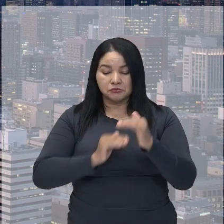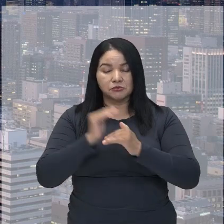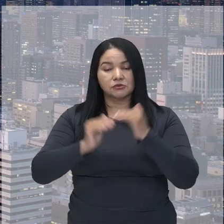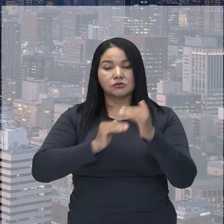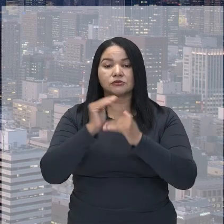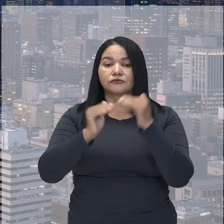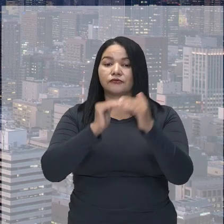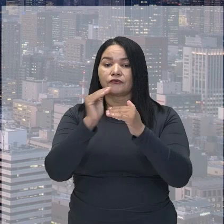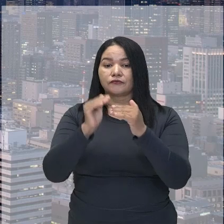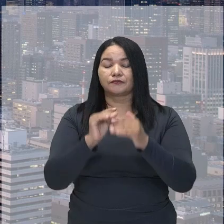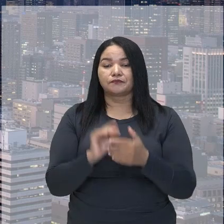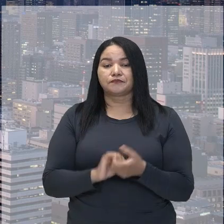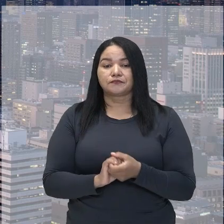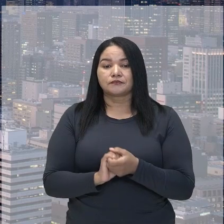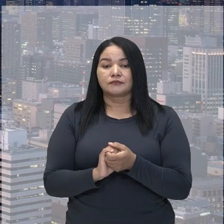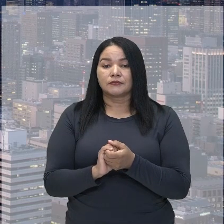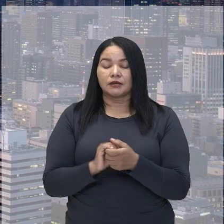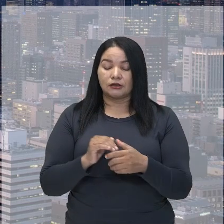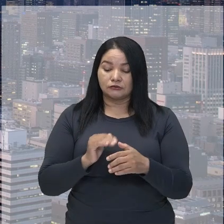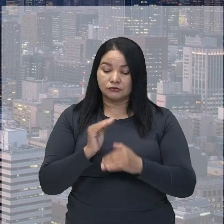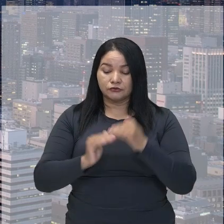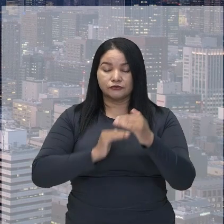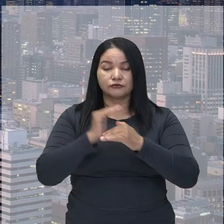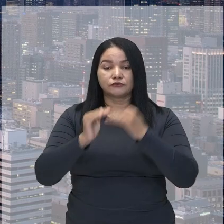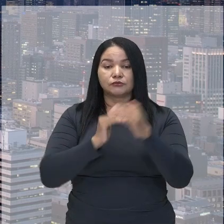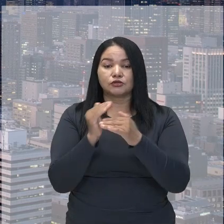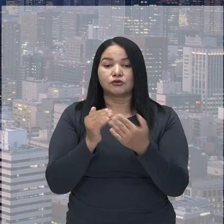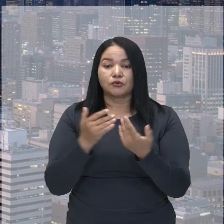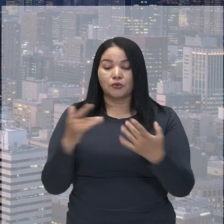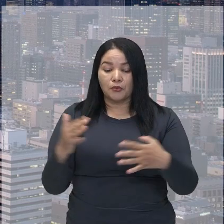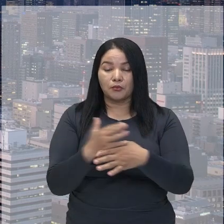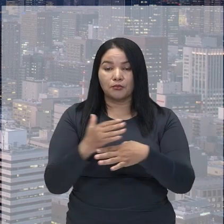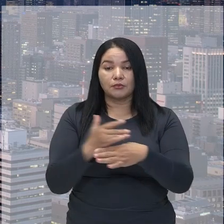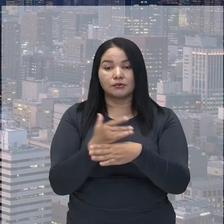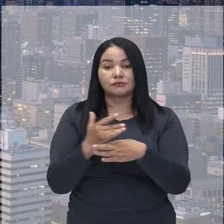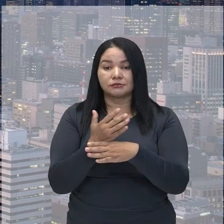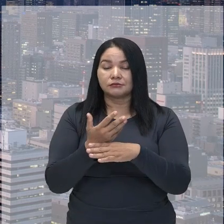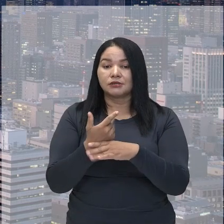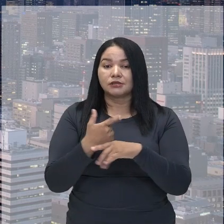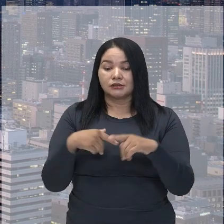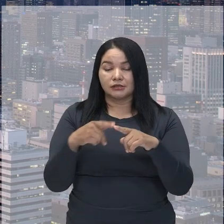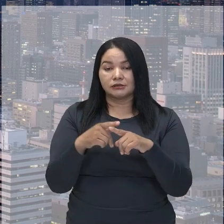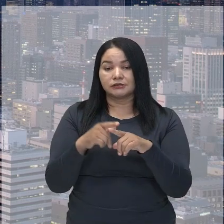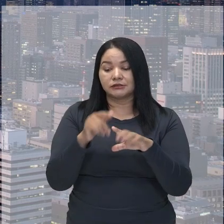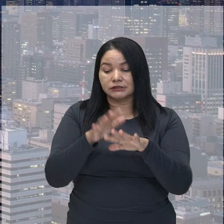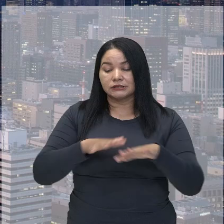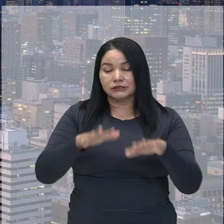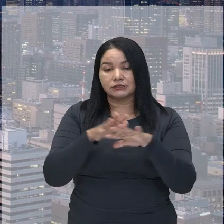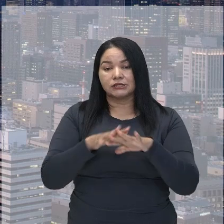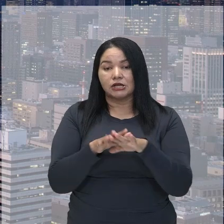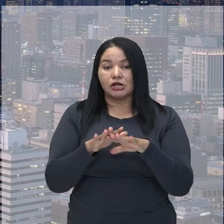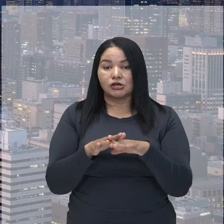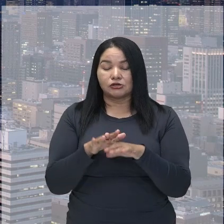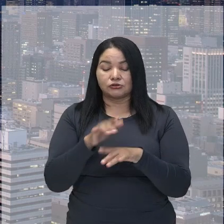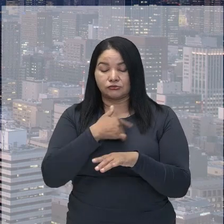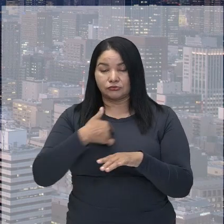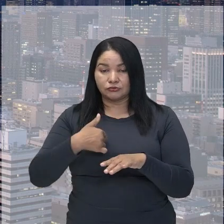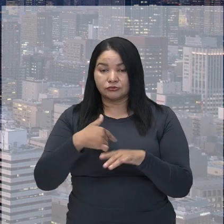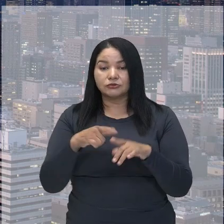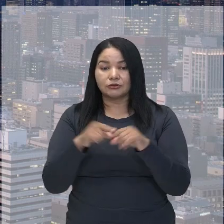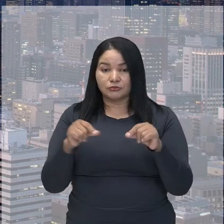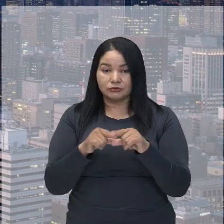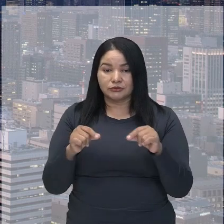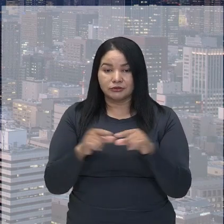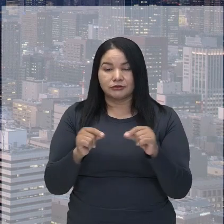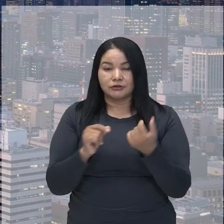desenvolvidas. E o desenvolvimento urbano, né? As cidades japonesas, elas vão ser conhecidas por sua infraestrutura